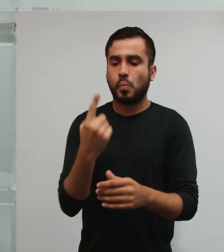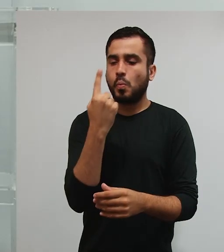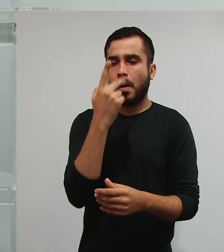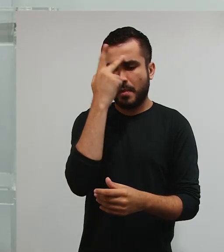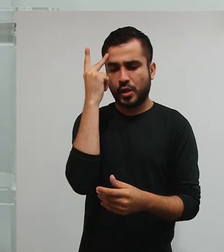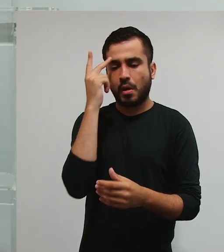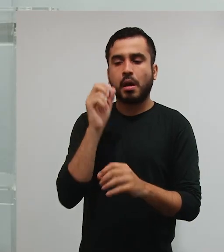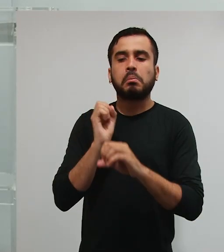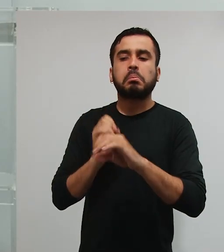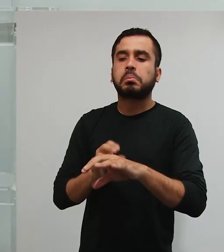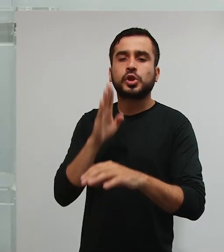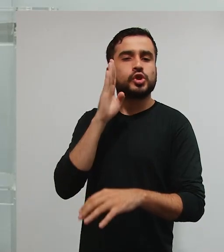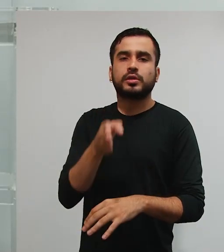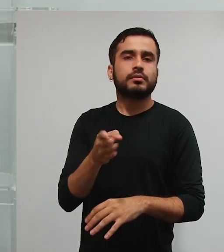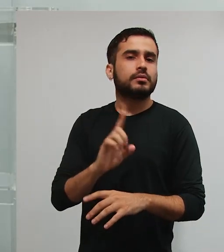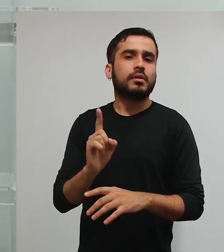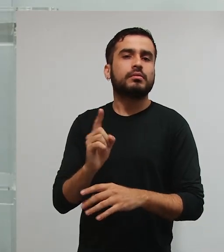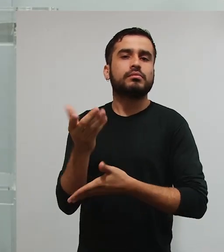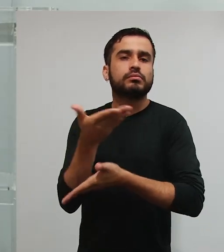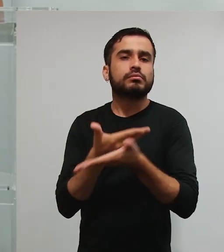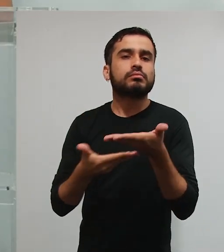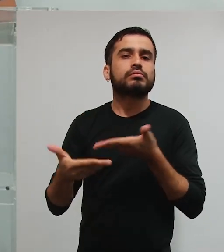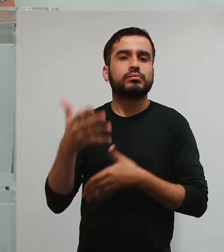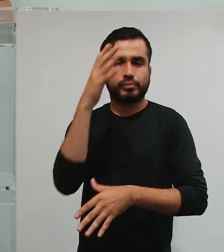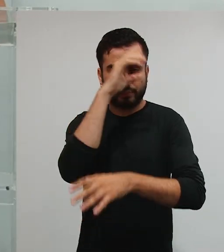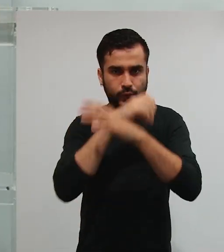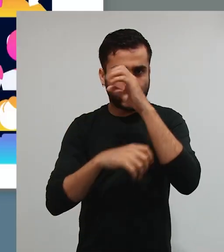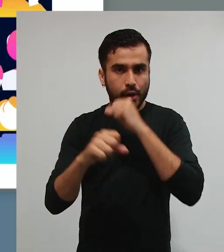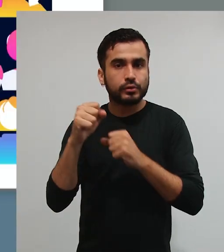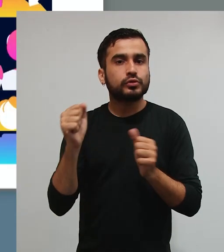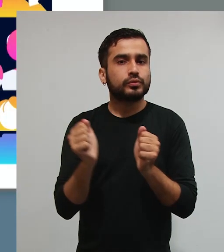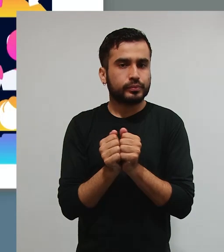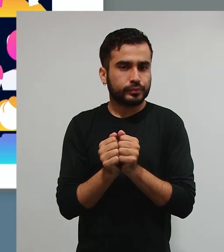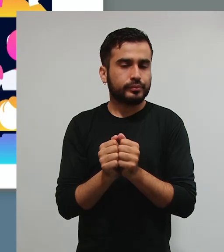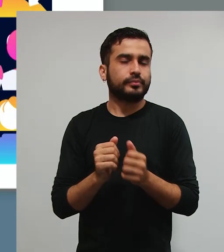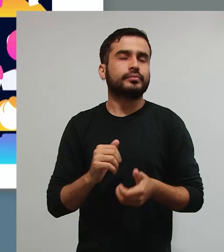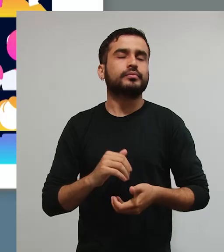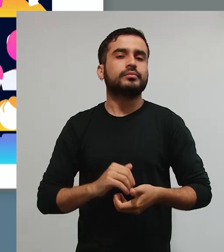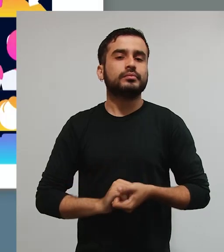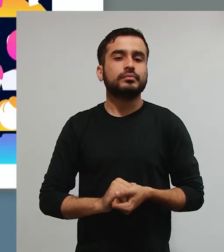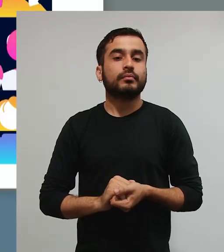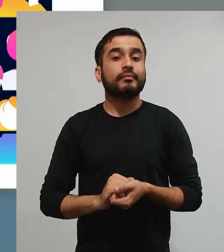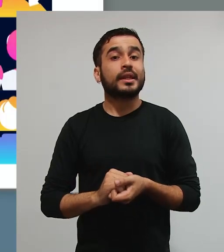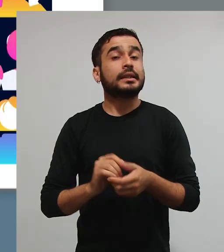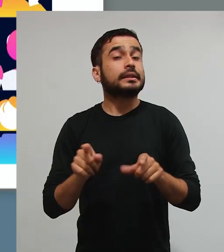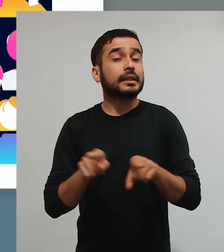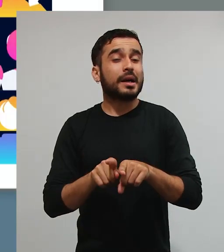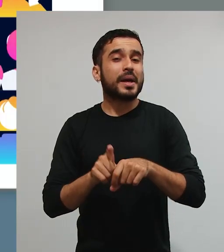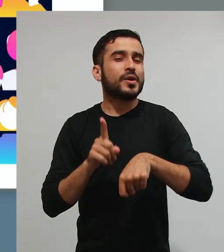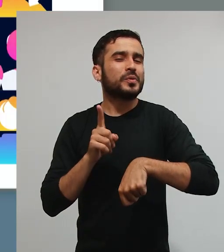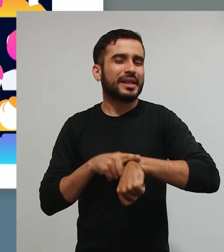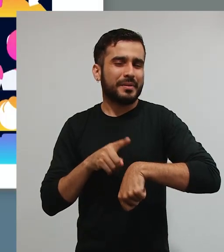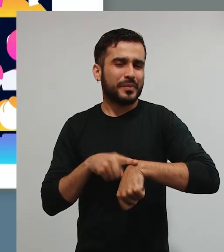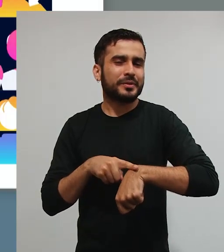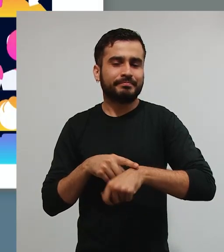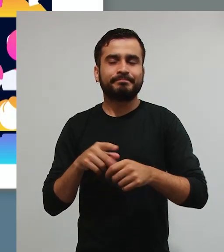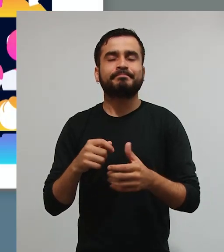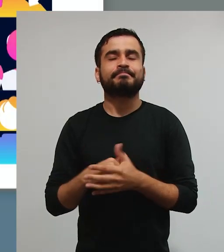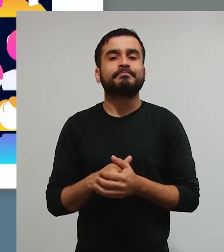que é o protagonista nessa relação do nós. Ainda tem o tempo. O tempo deve ser usado